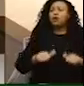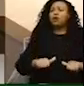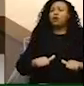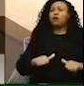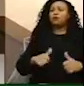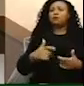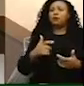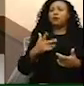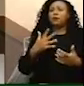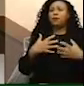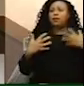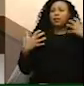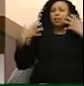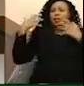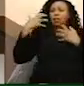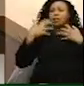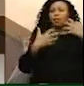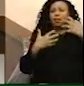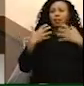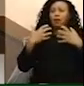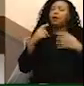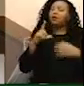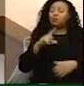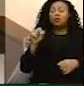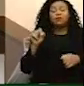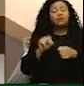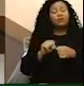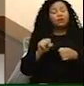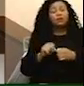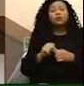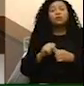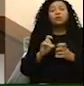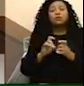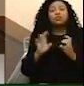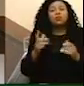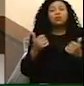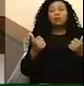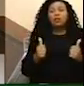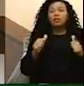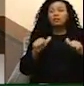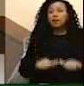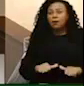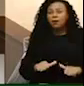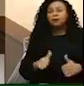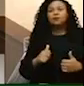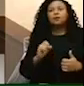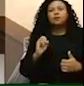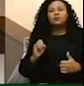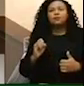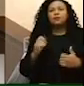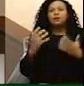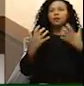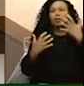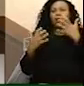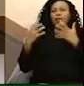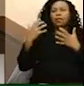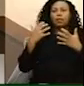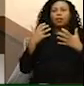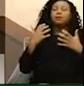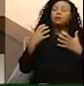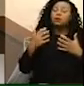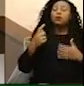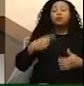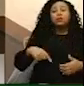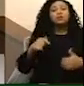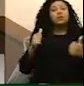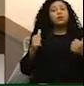e consternação... E a gente tem feito questão de não deixar nenhuma derrota passar aqui sem consternação.